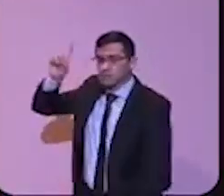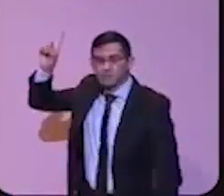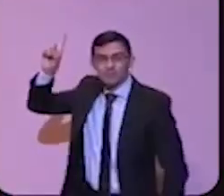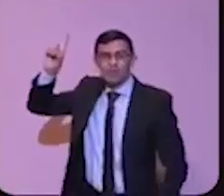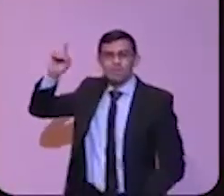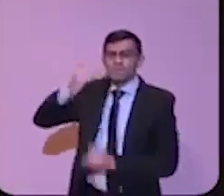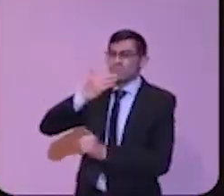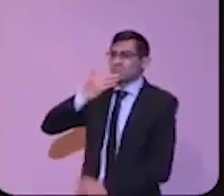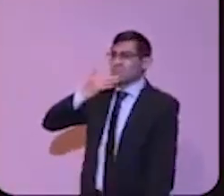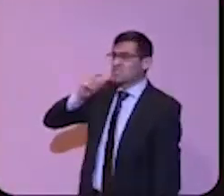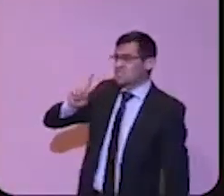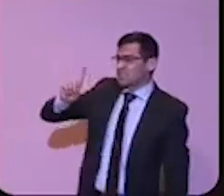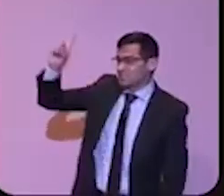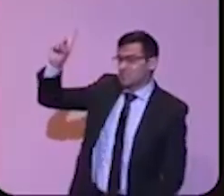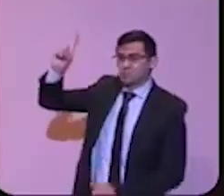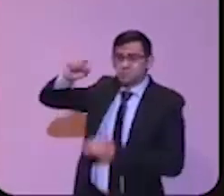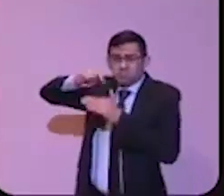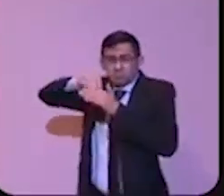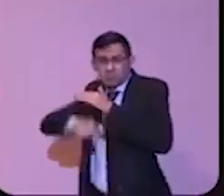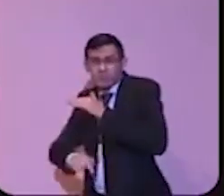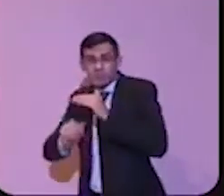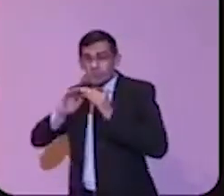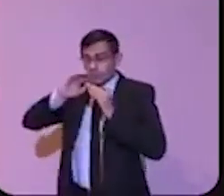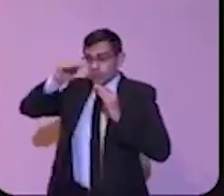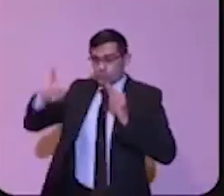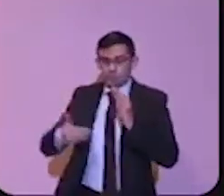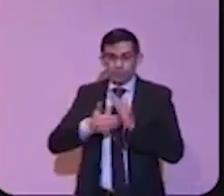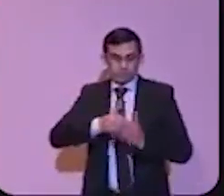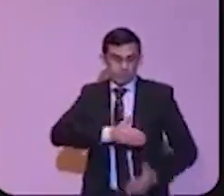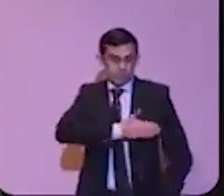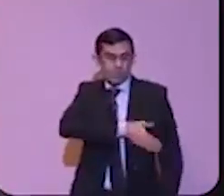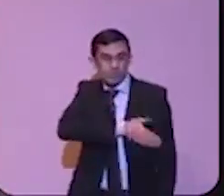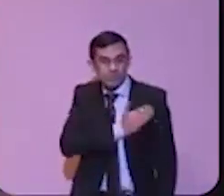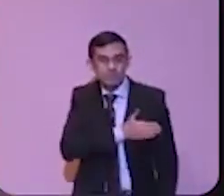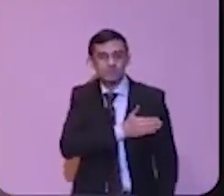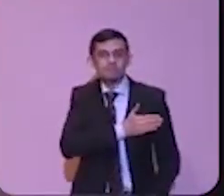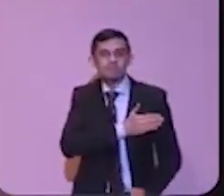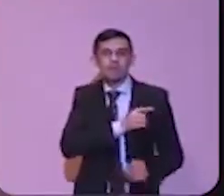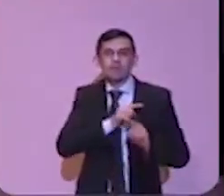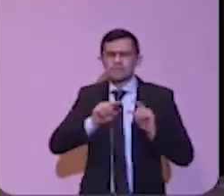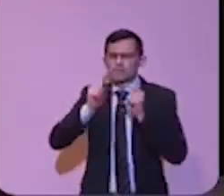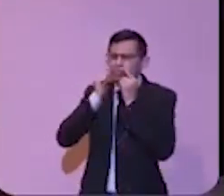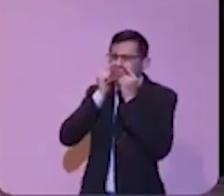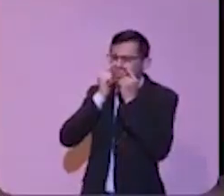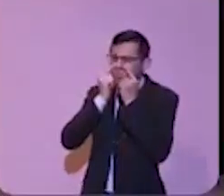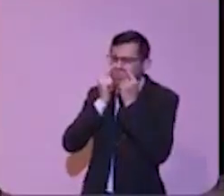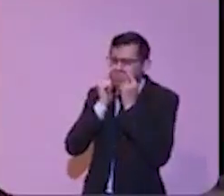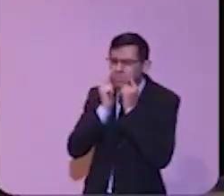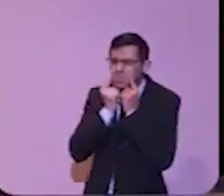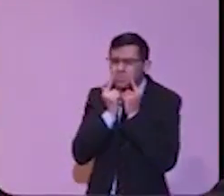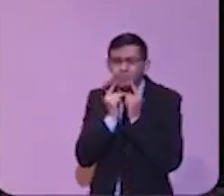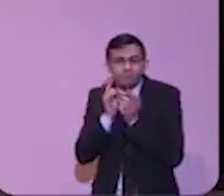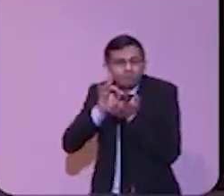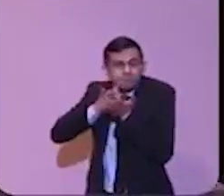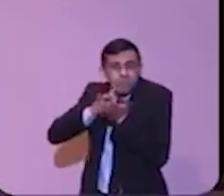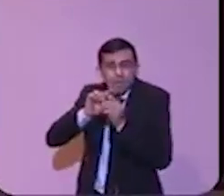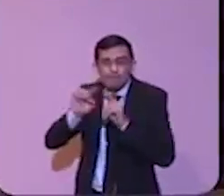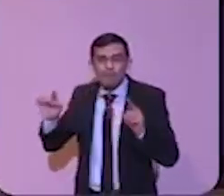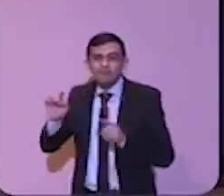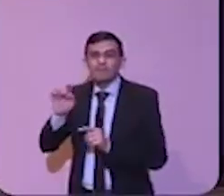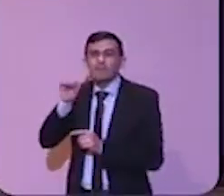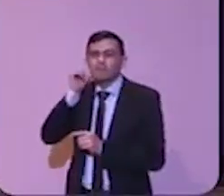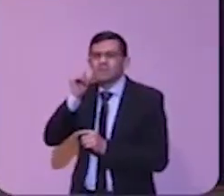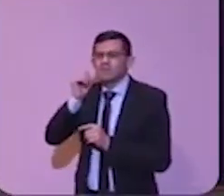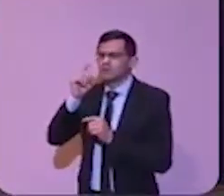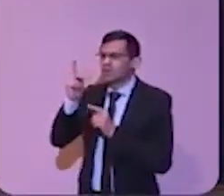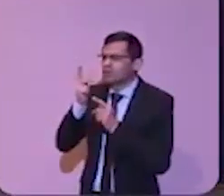começa a pedir ao Senhor com todo o seu coração. Lágrimas correm pelo seu rosto, mas ela está